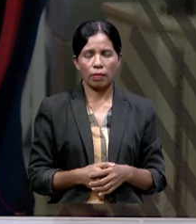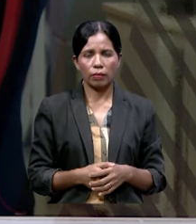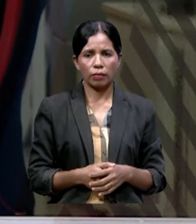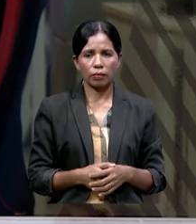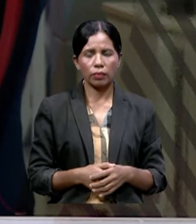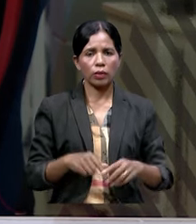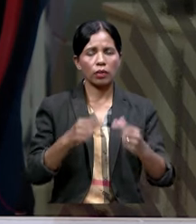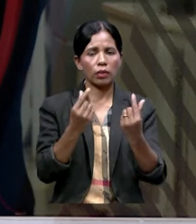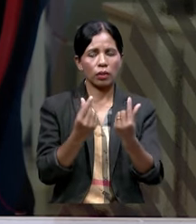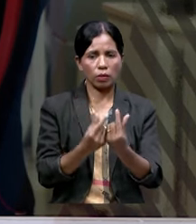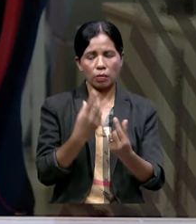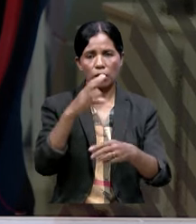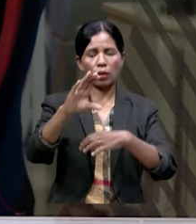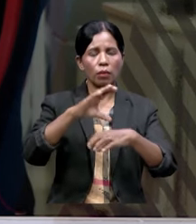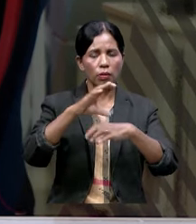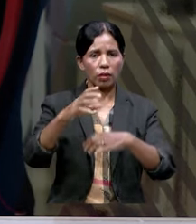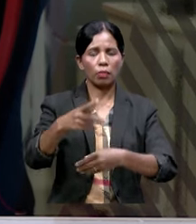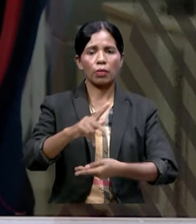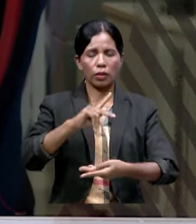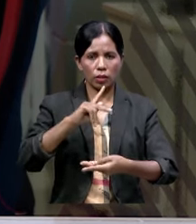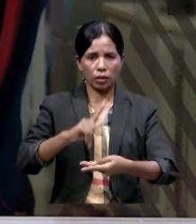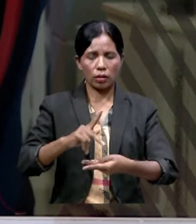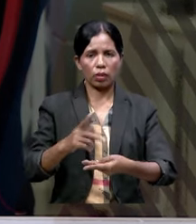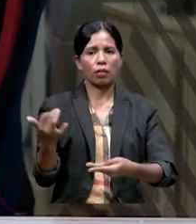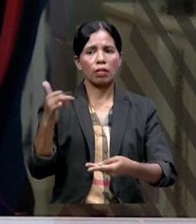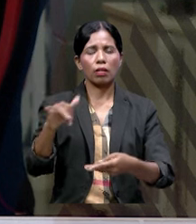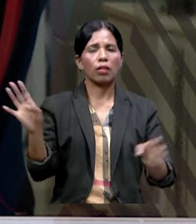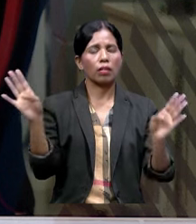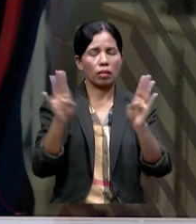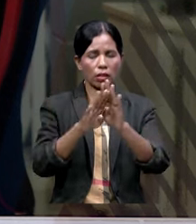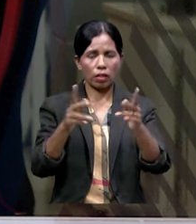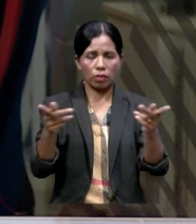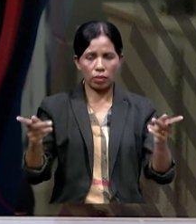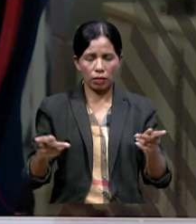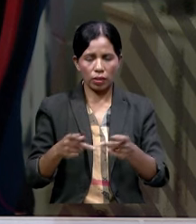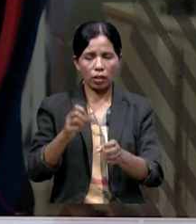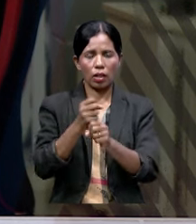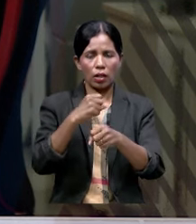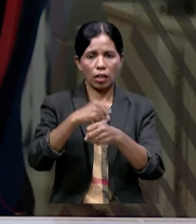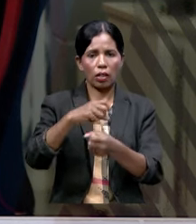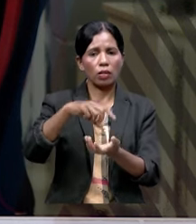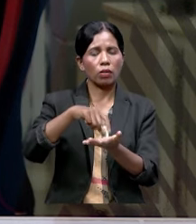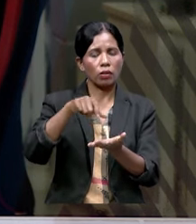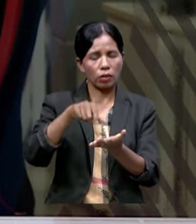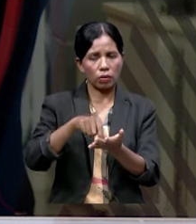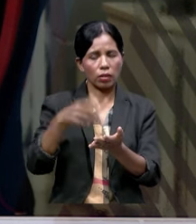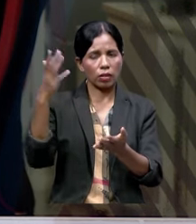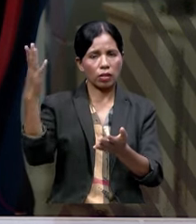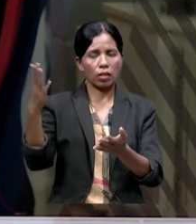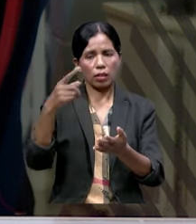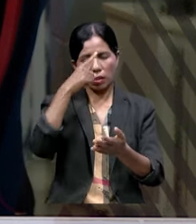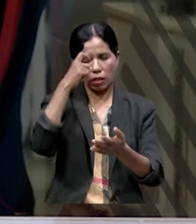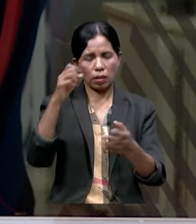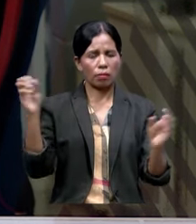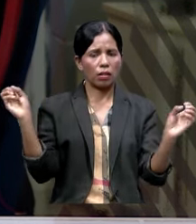Equipa Regulação Comércio no Proteção ba Consumidores taka fatin produção dosi Tarambulang e a rotunda LM Loi tamba